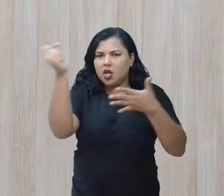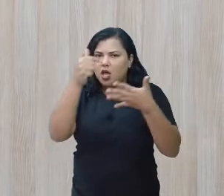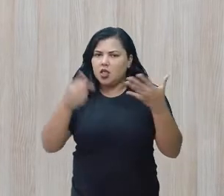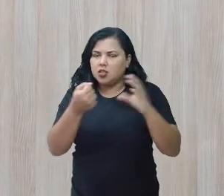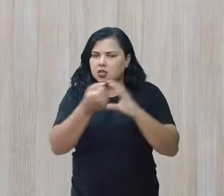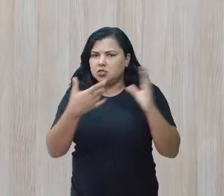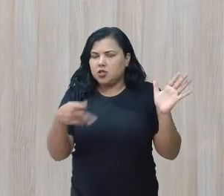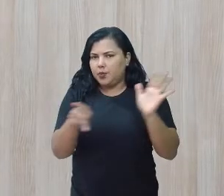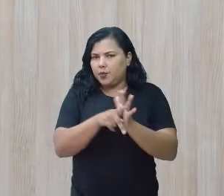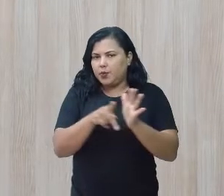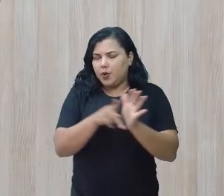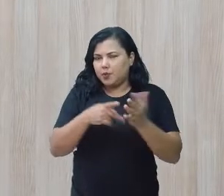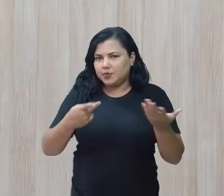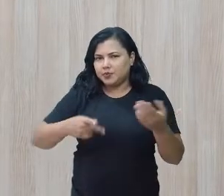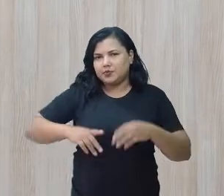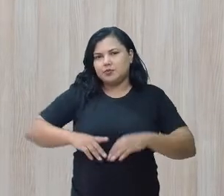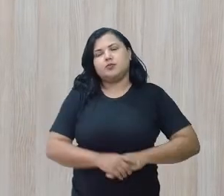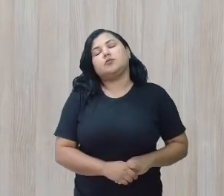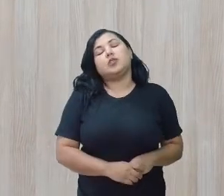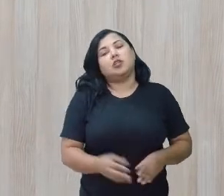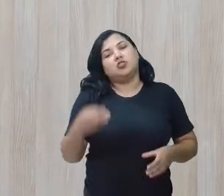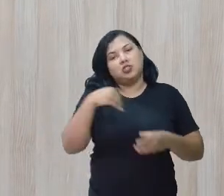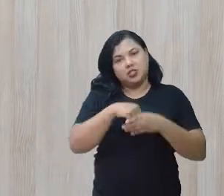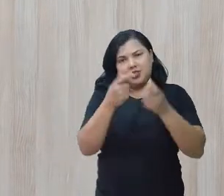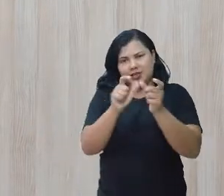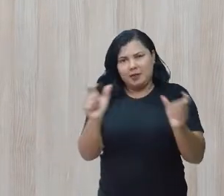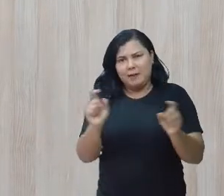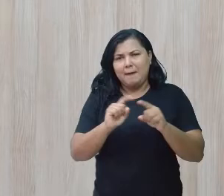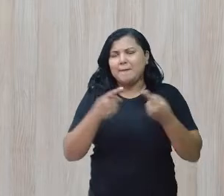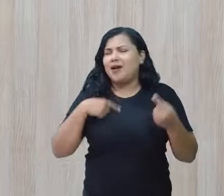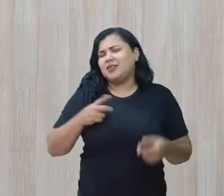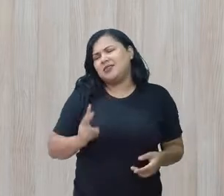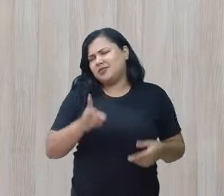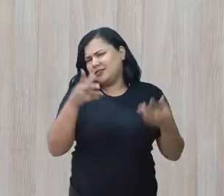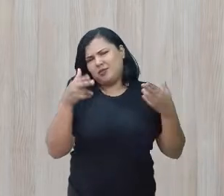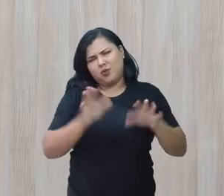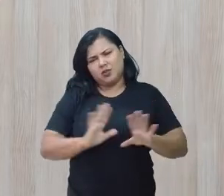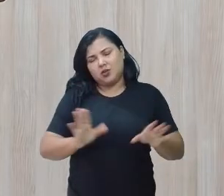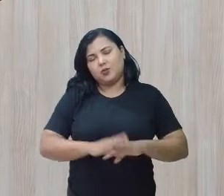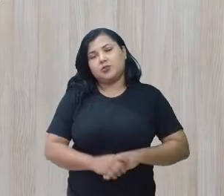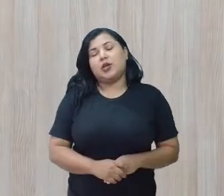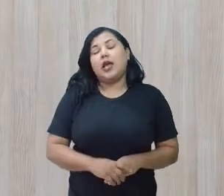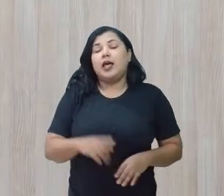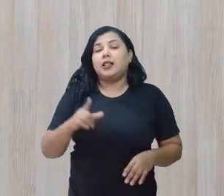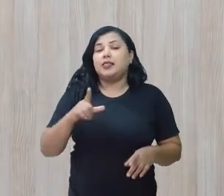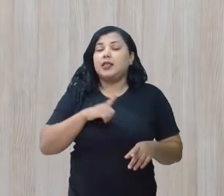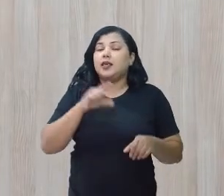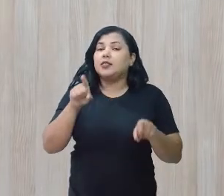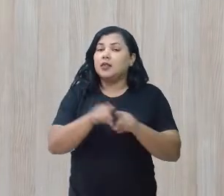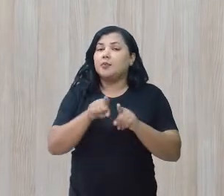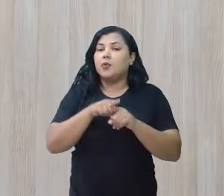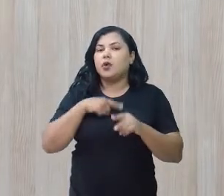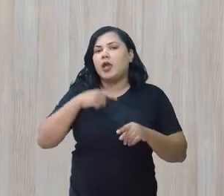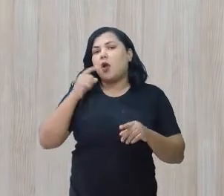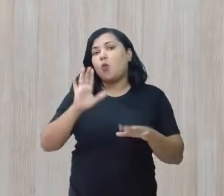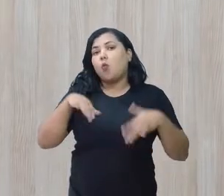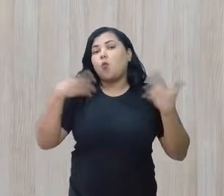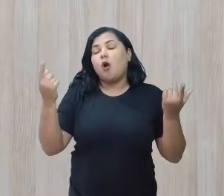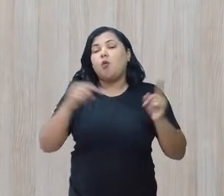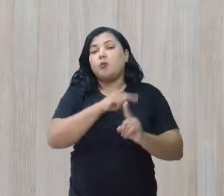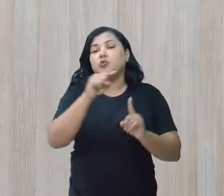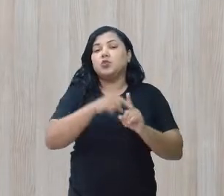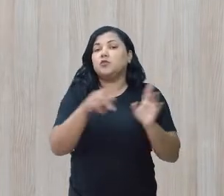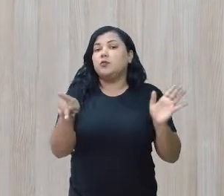ali que estão na gramática, mas nem sempre é isso. A gente também perpassa pela intenção do